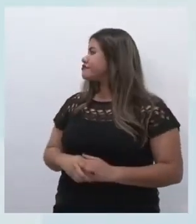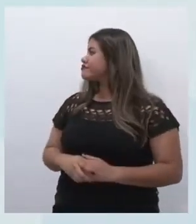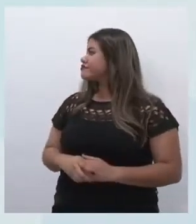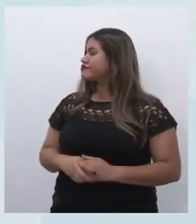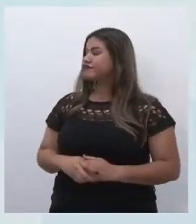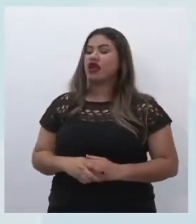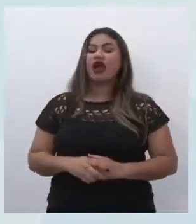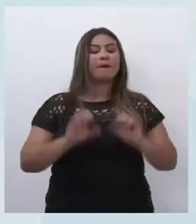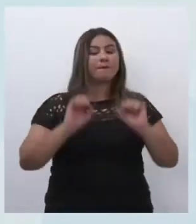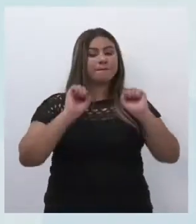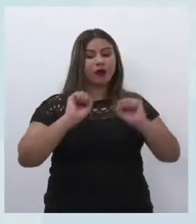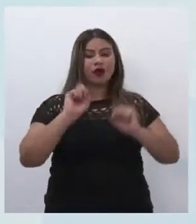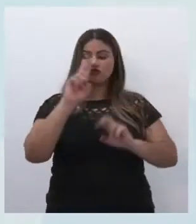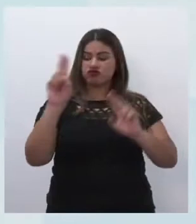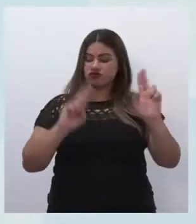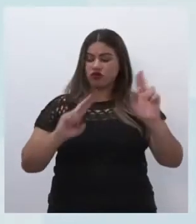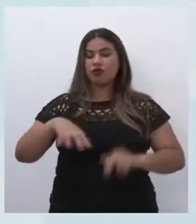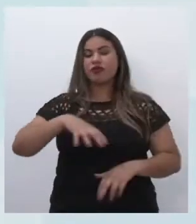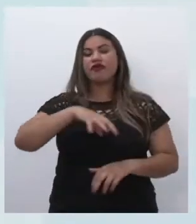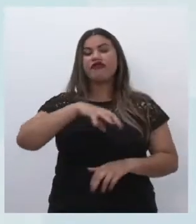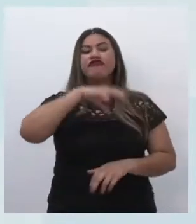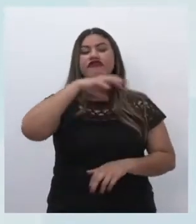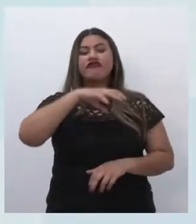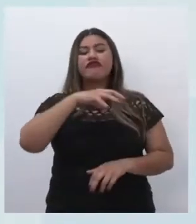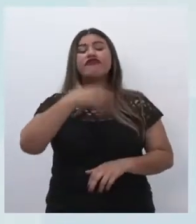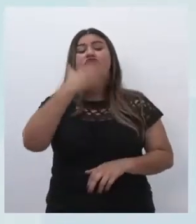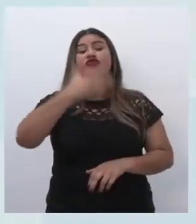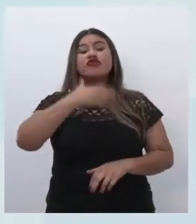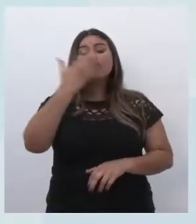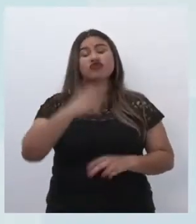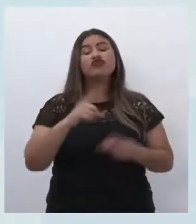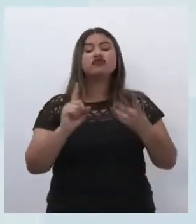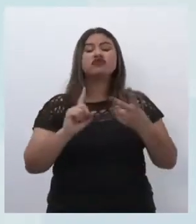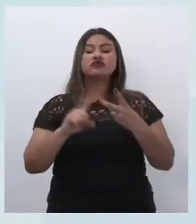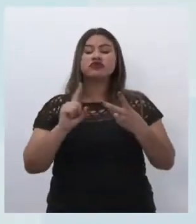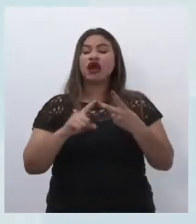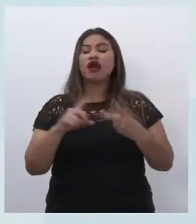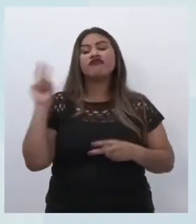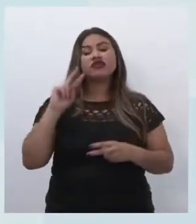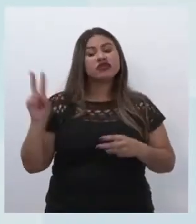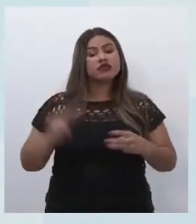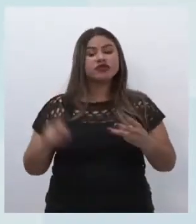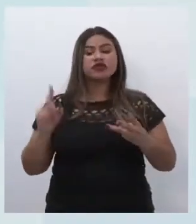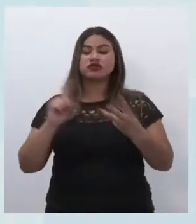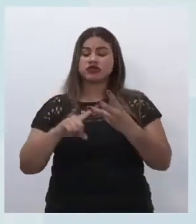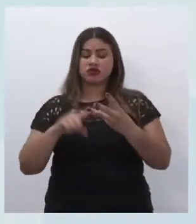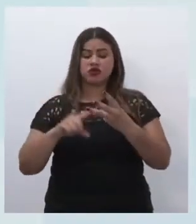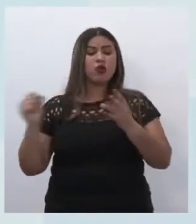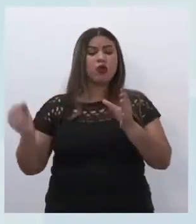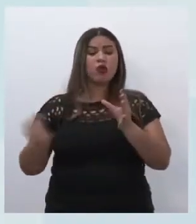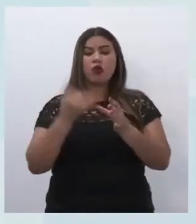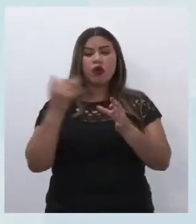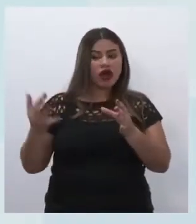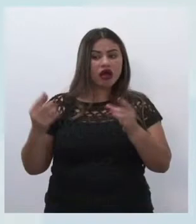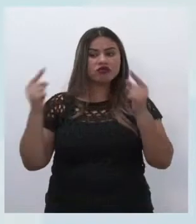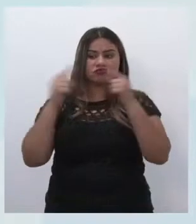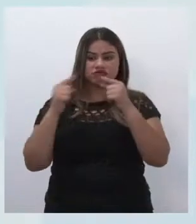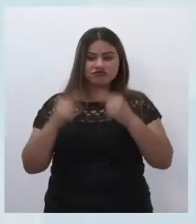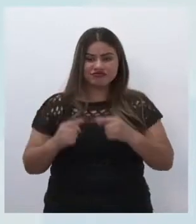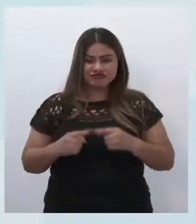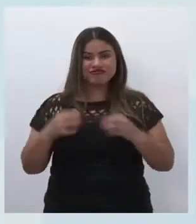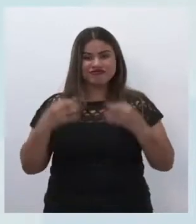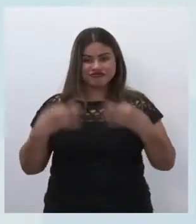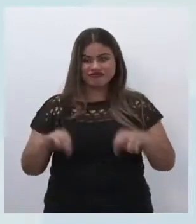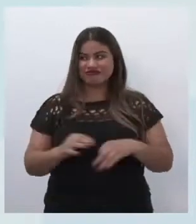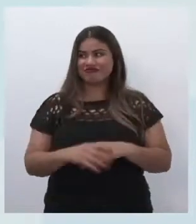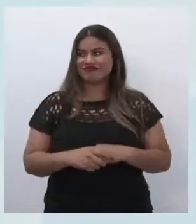colocando as frutas, qual tipo de vitamina, porção da fruta e a vitamina proporção. Tá bom, pessoal? E